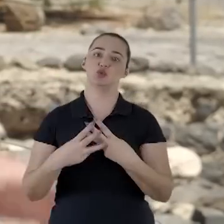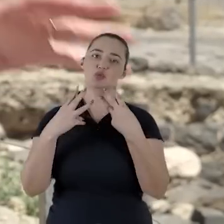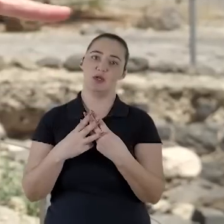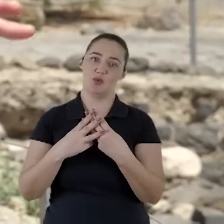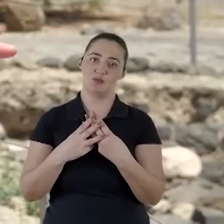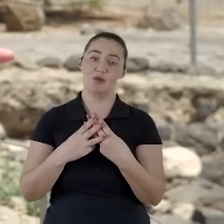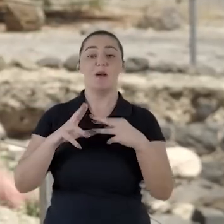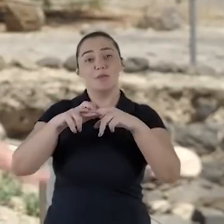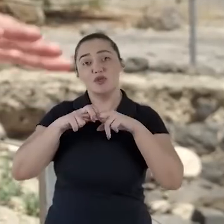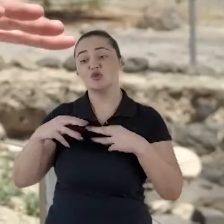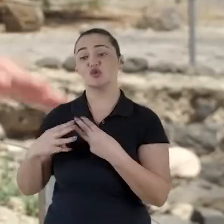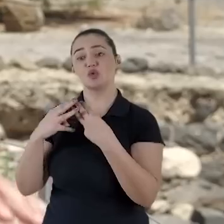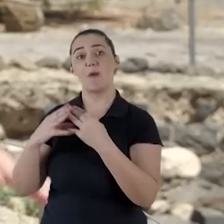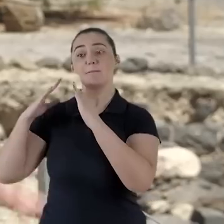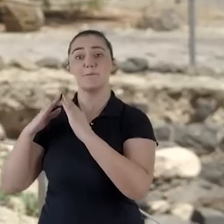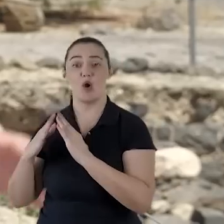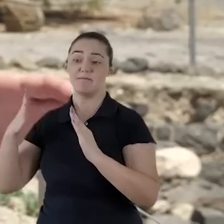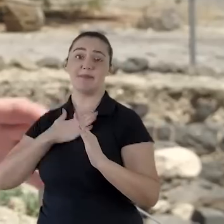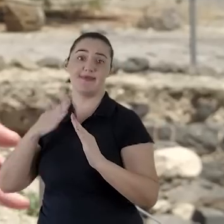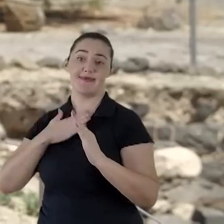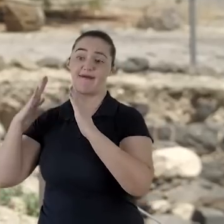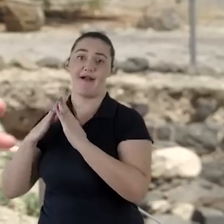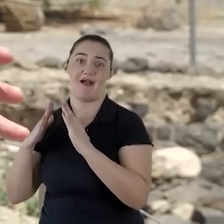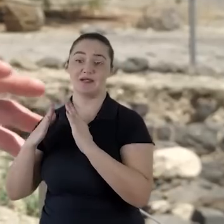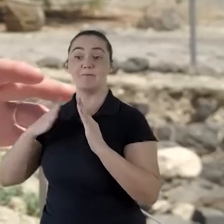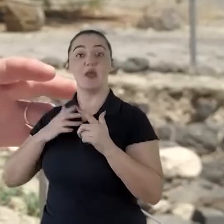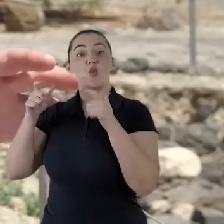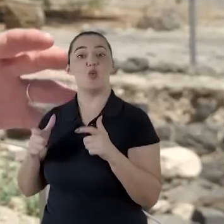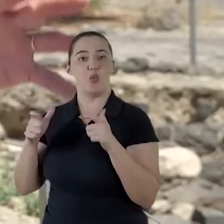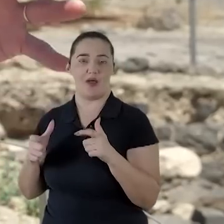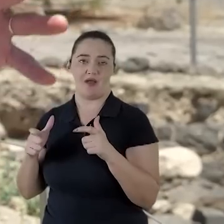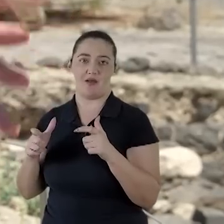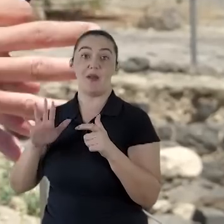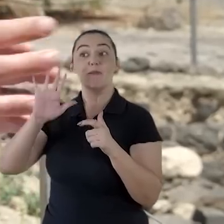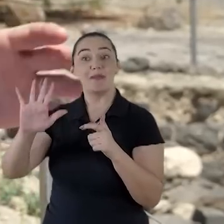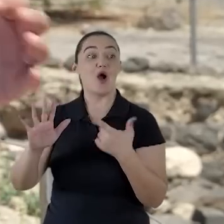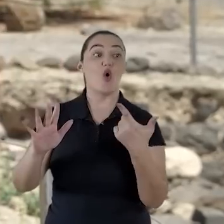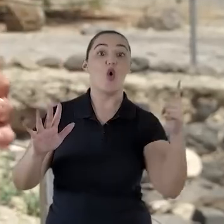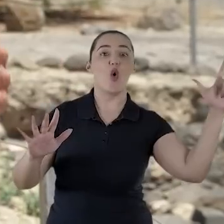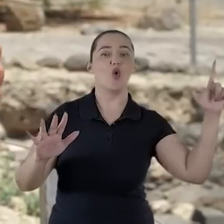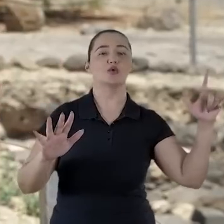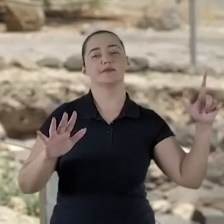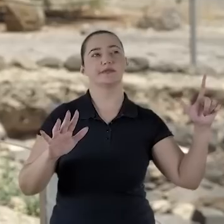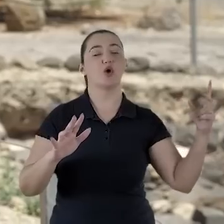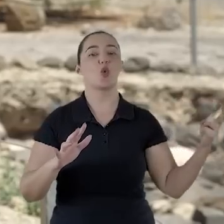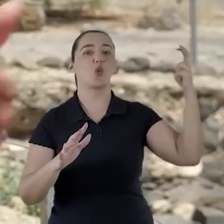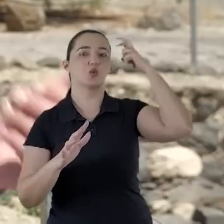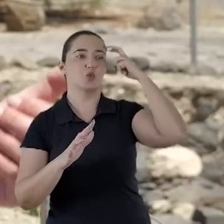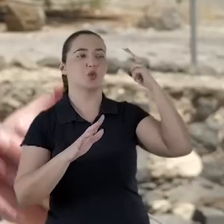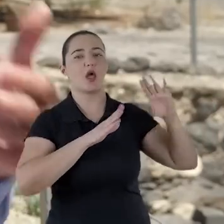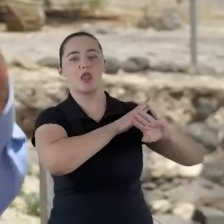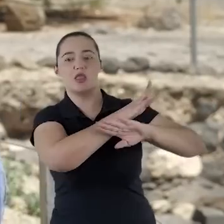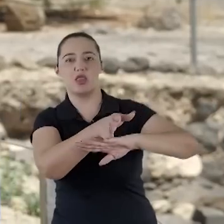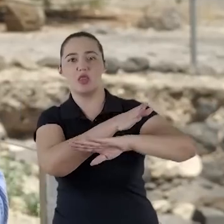mora nesse lugar e o sente como seu lar. E é a cultura helenística que está vindo ao seu encontro. Mas ele não